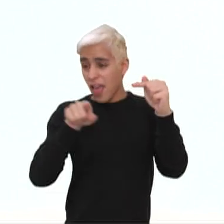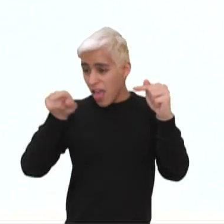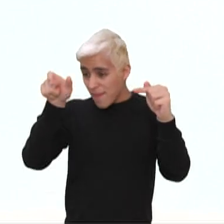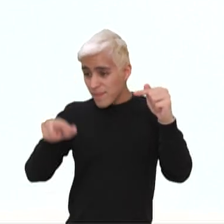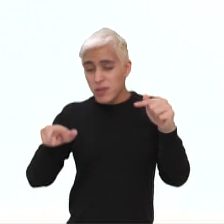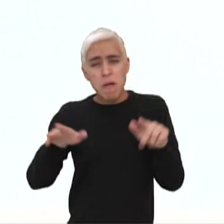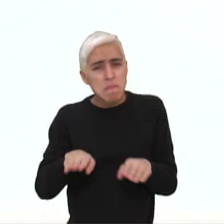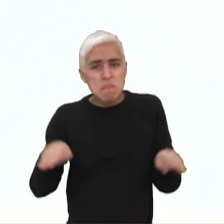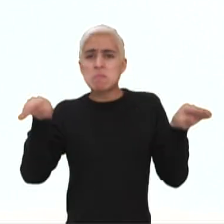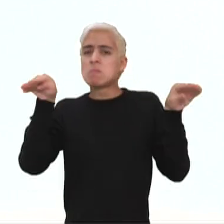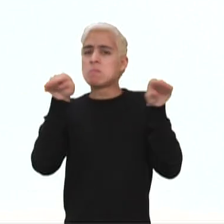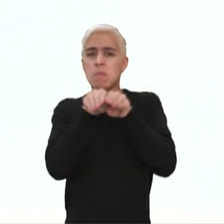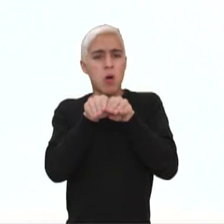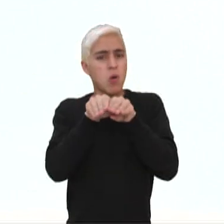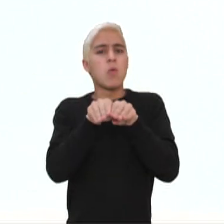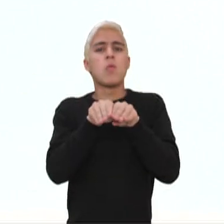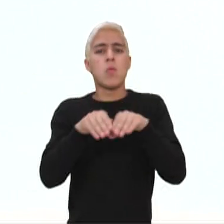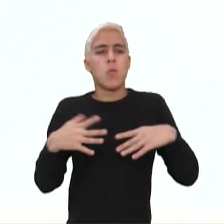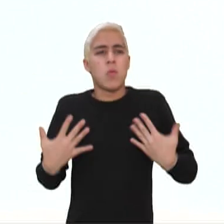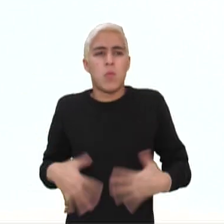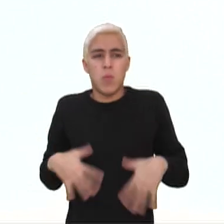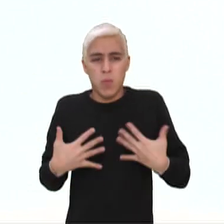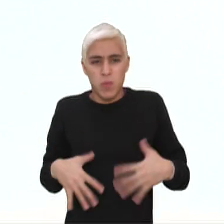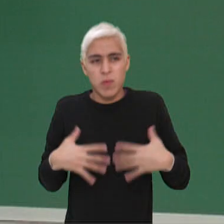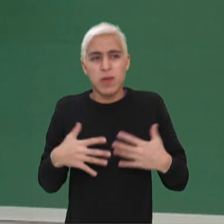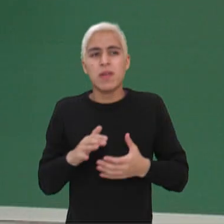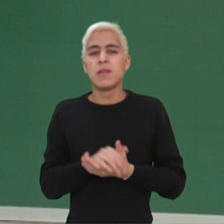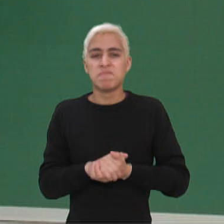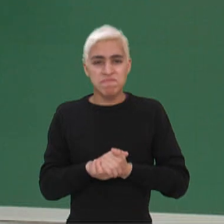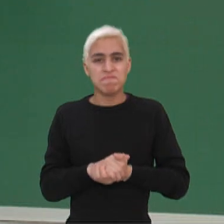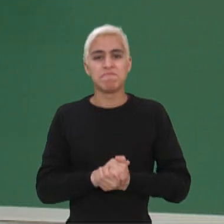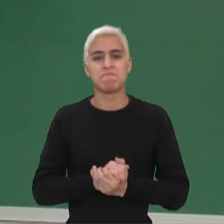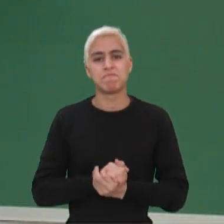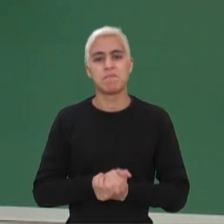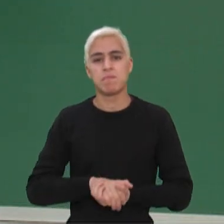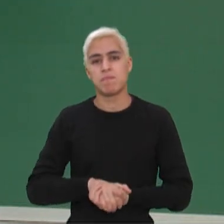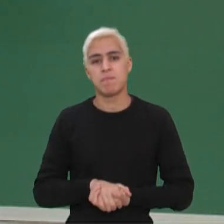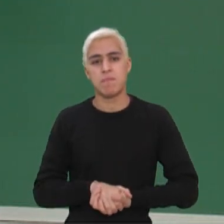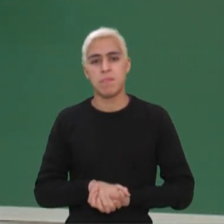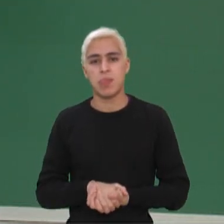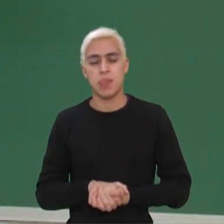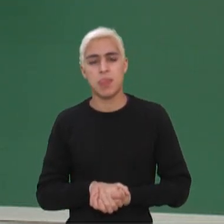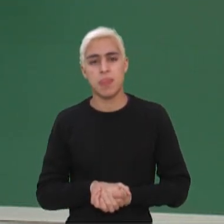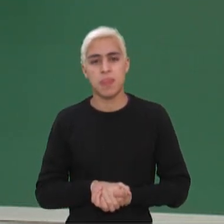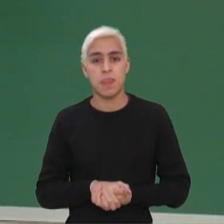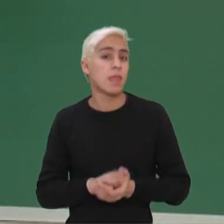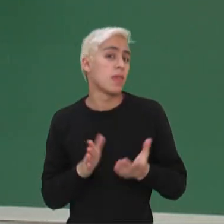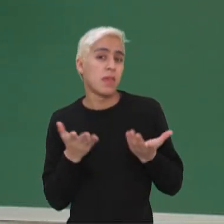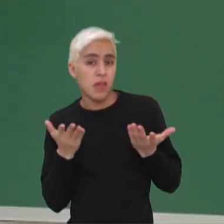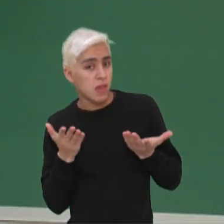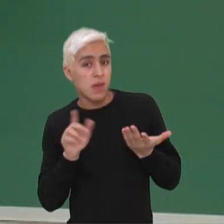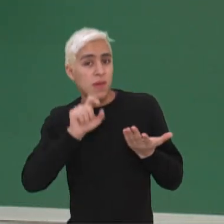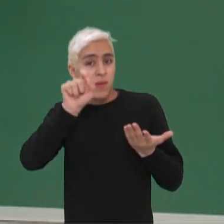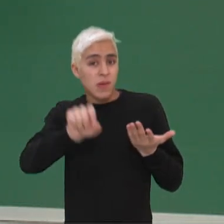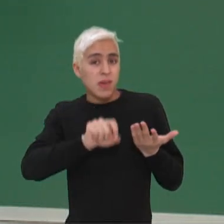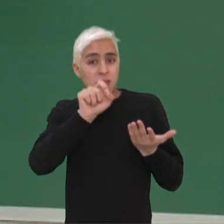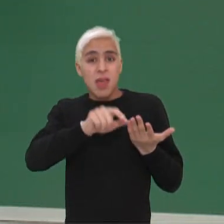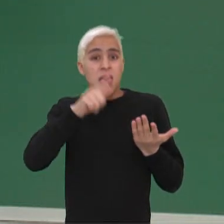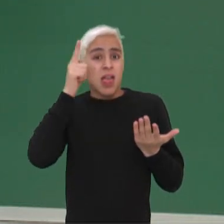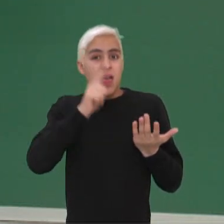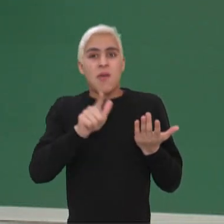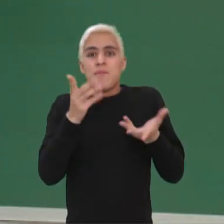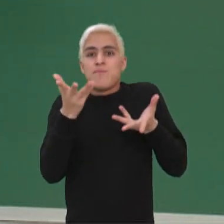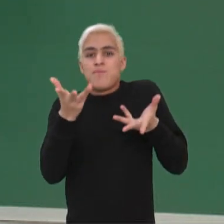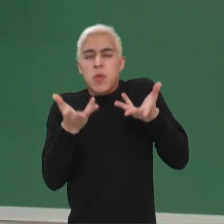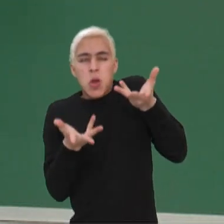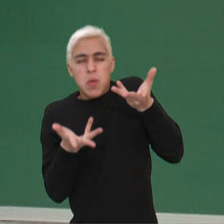6, 7 cabeças ao todo fazem a proporção perfeita, ok? Então aqui nós chamamos da conquista da